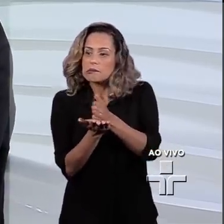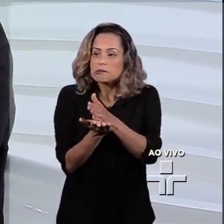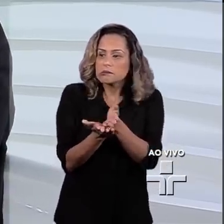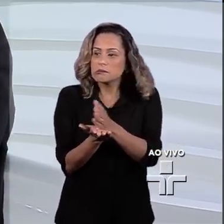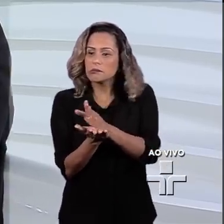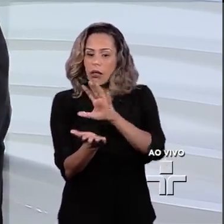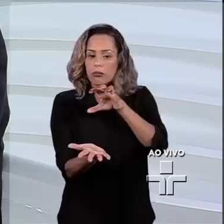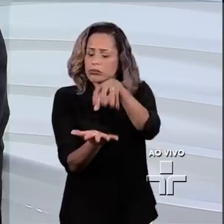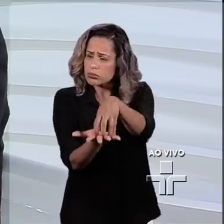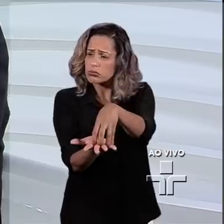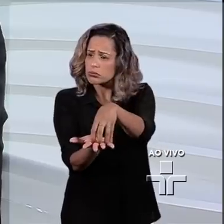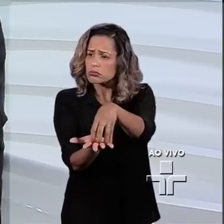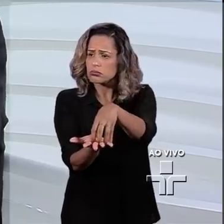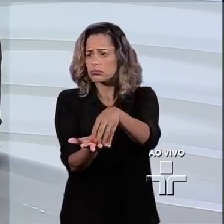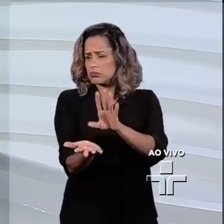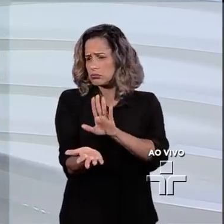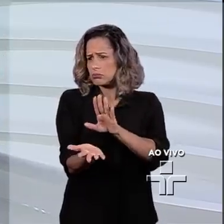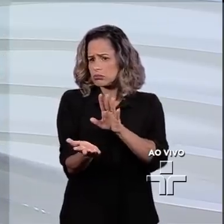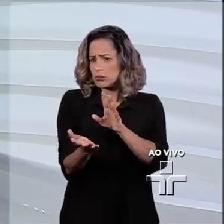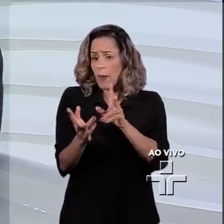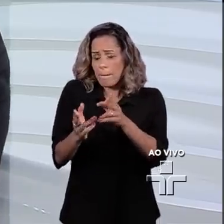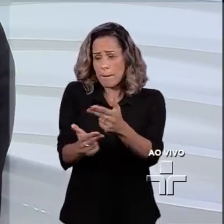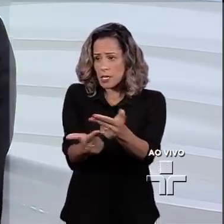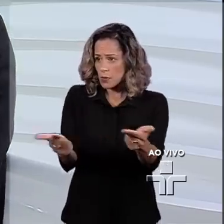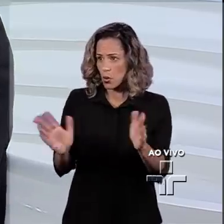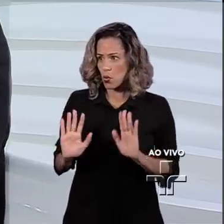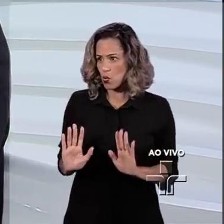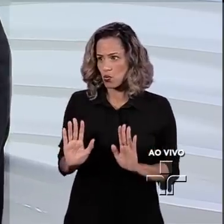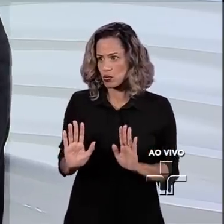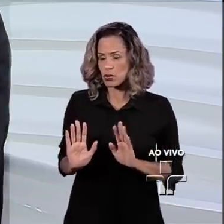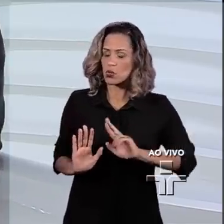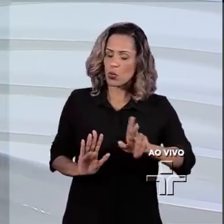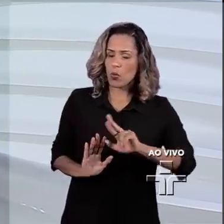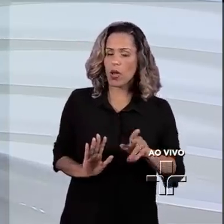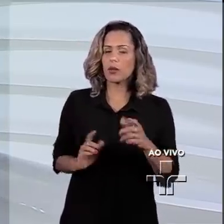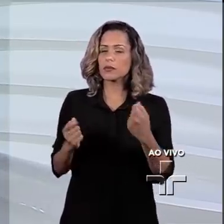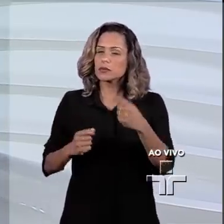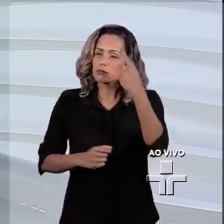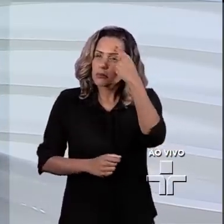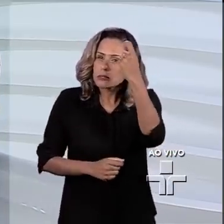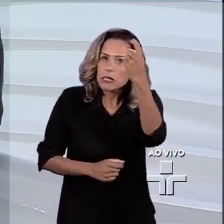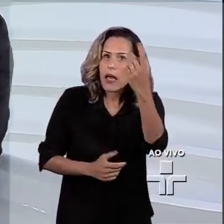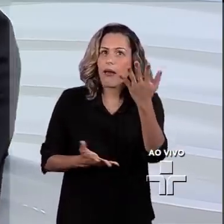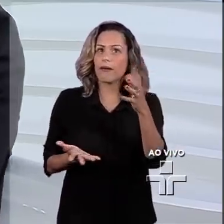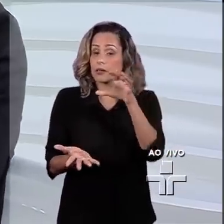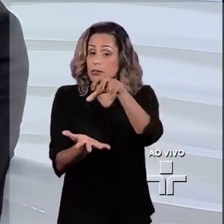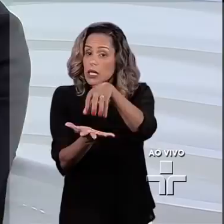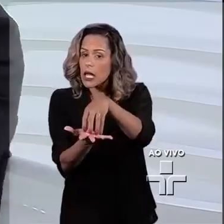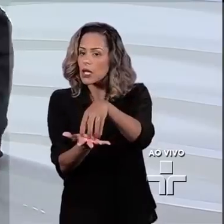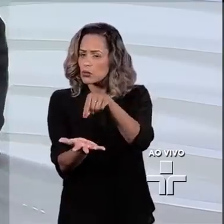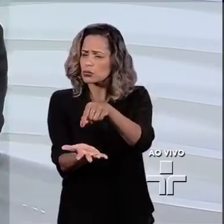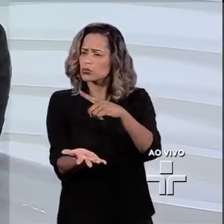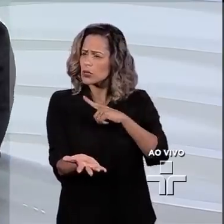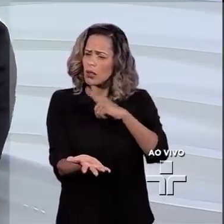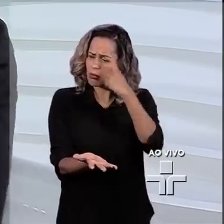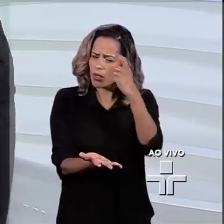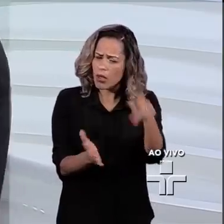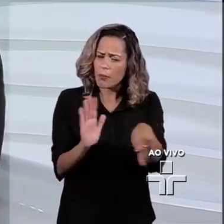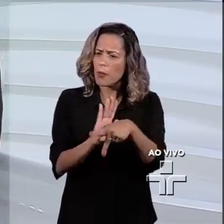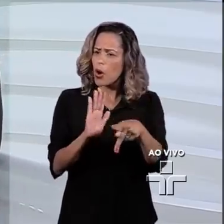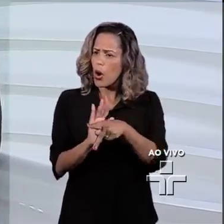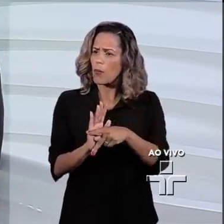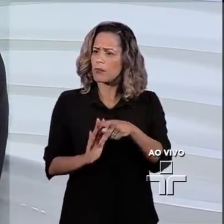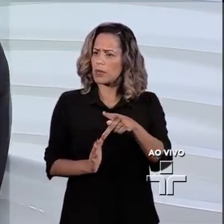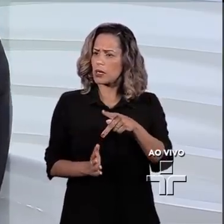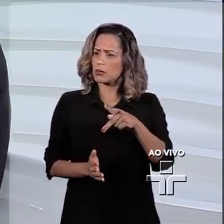ser de centro não significa que você não tem ideia, não significa que você não tem posição. Você tem, você só precisa deixar claro qual é a sua